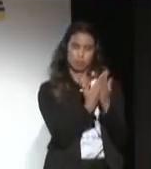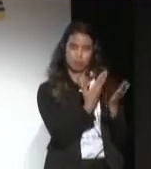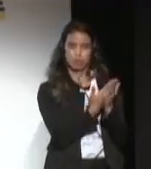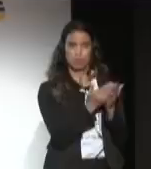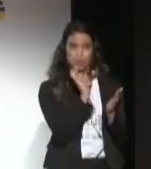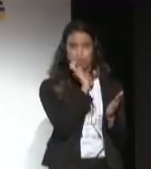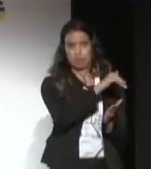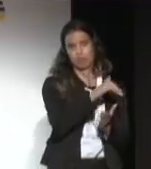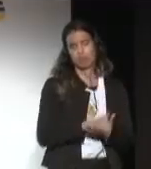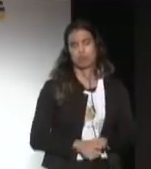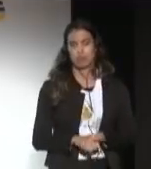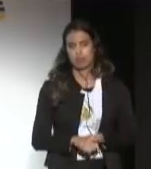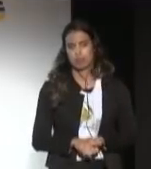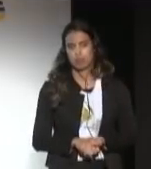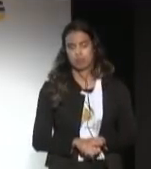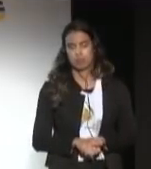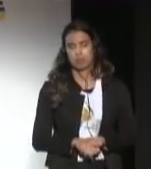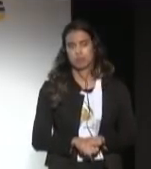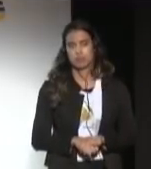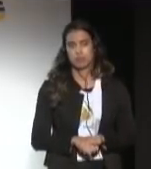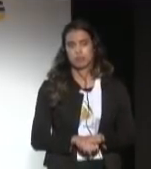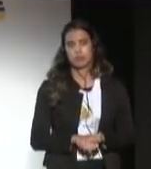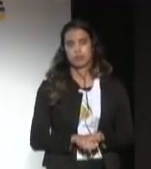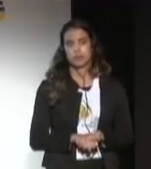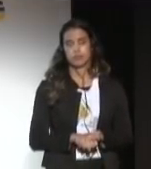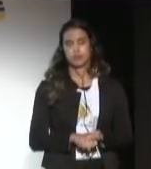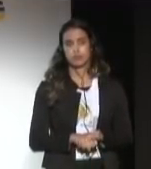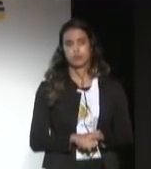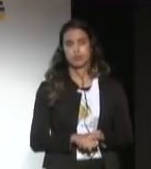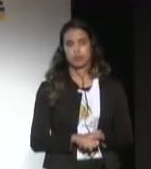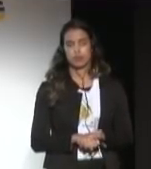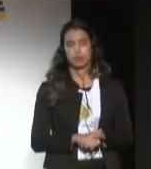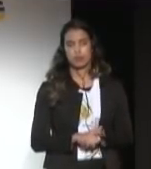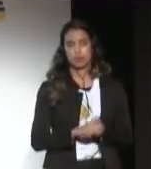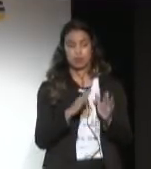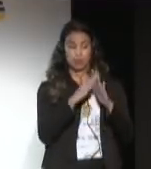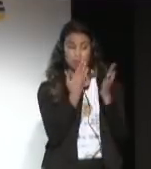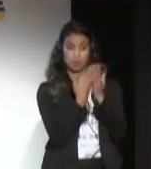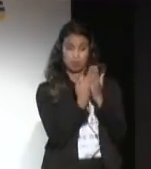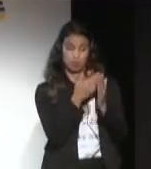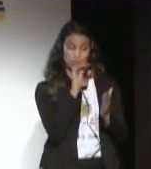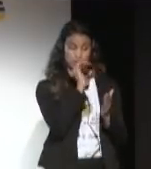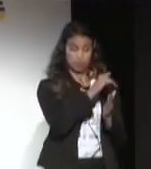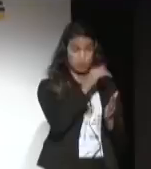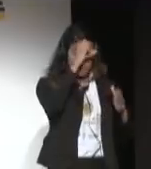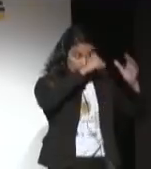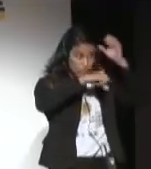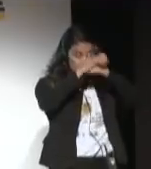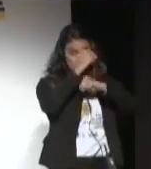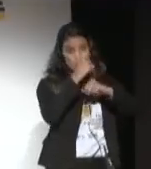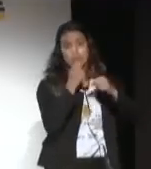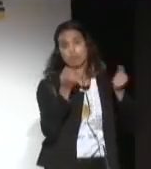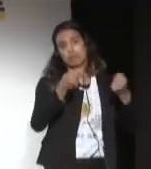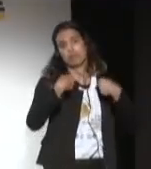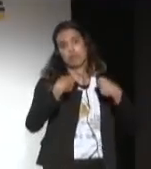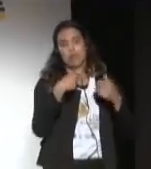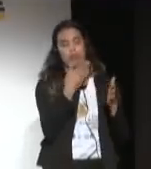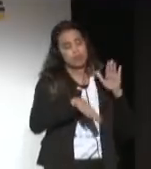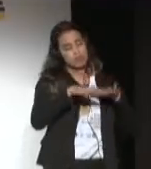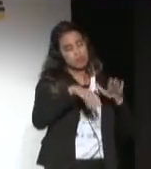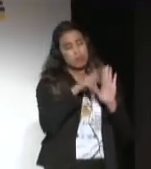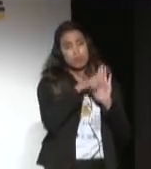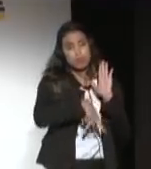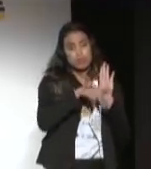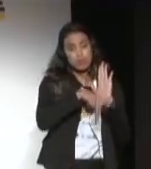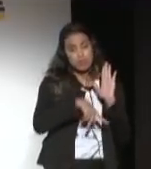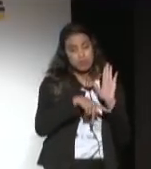escolas, para poder realmente criar essa aprendizagem. Às vezes, os programas precisam trabalhar